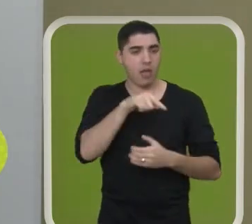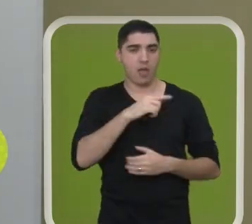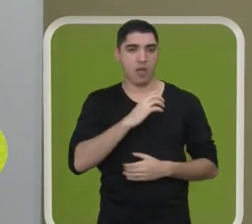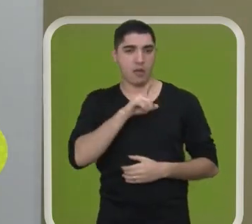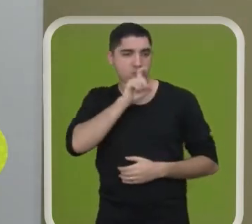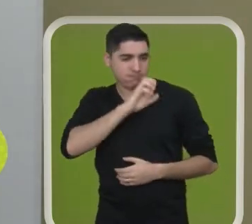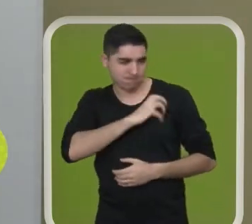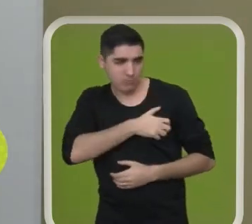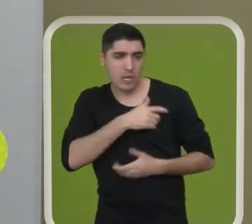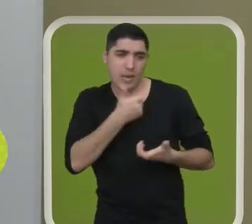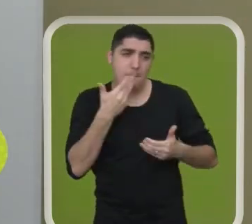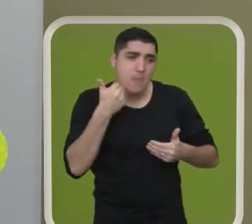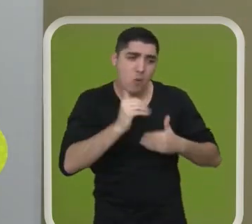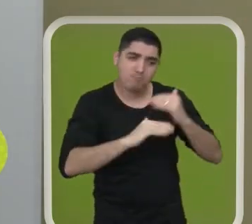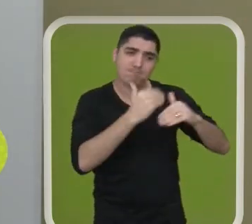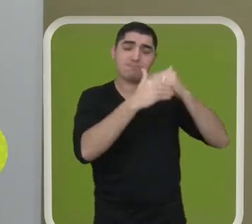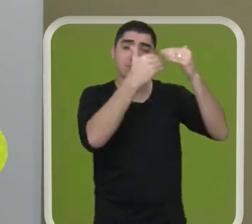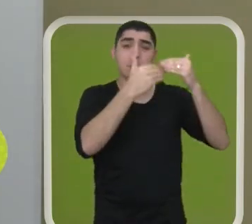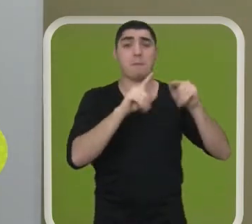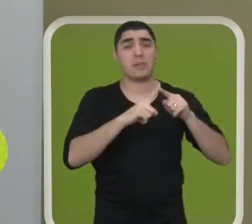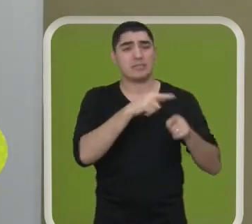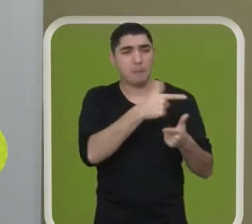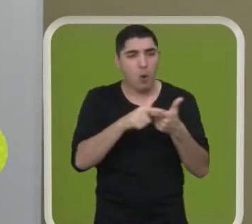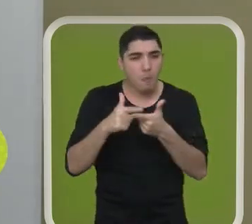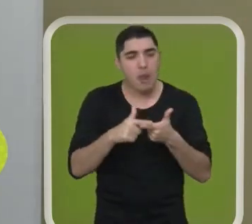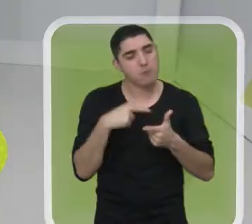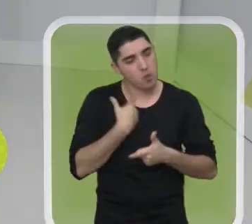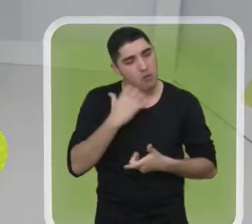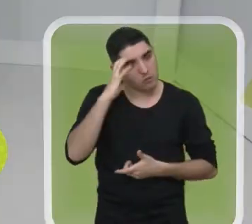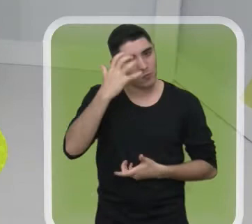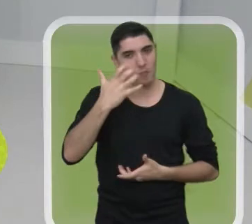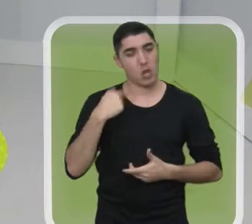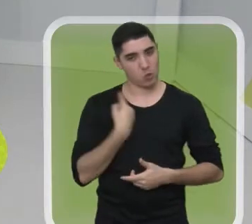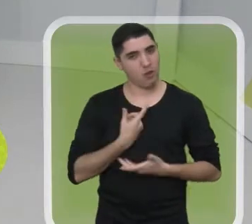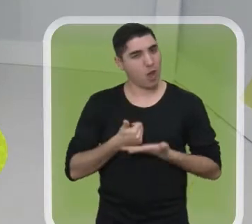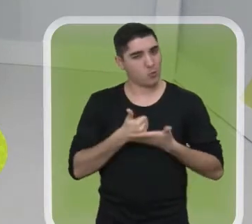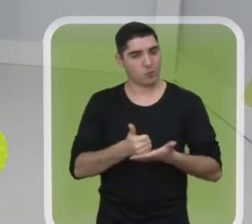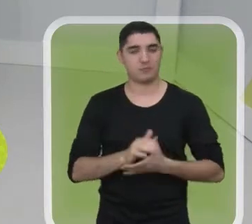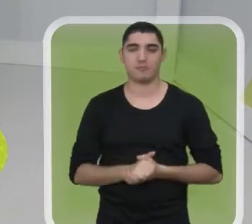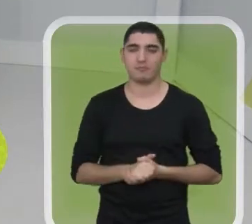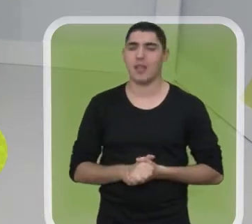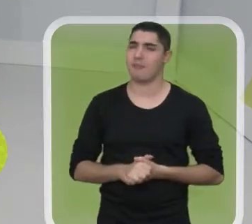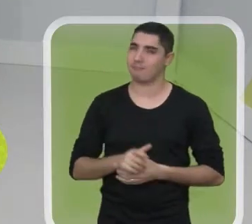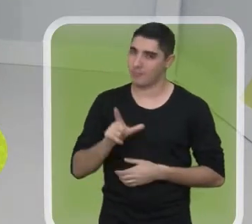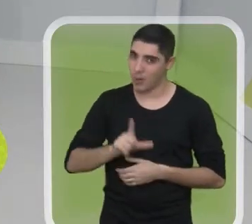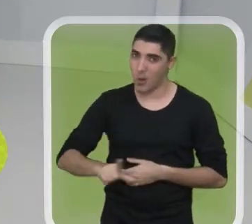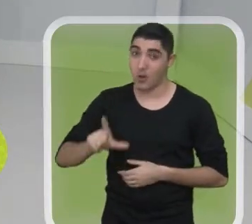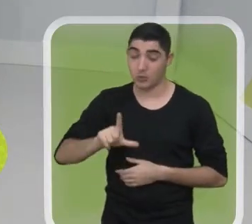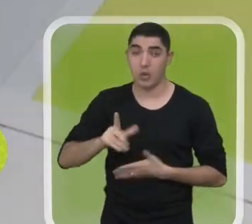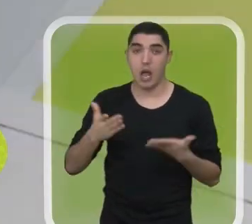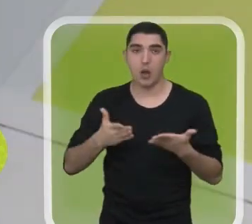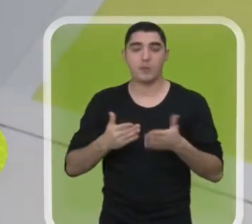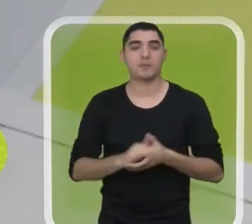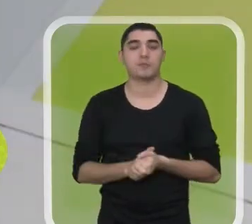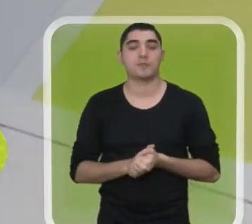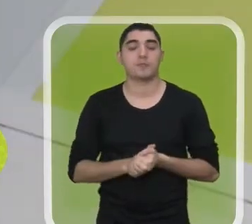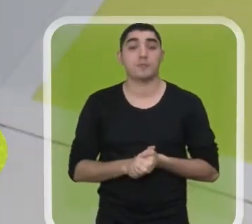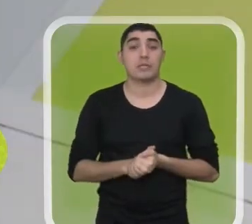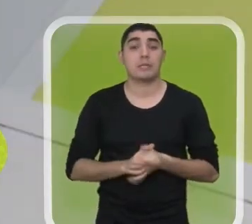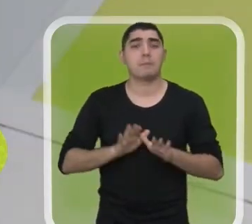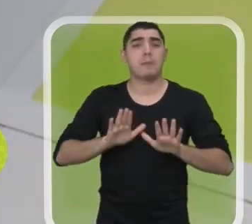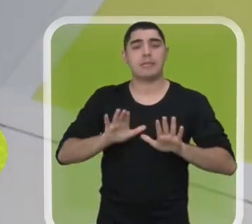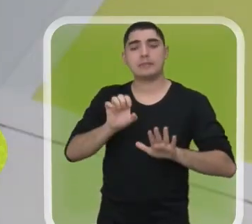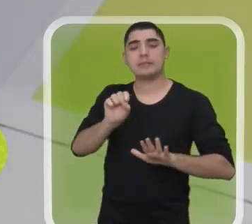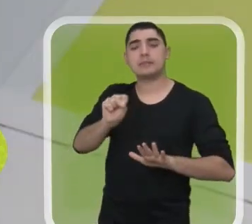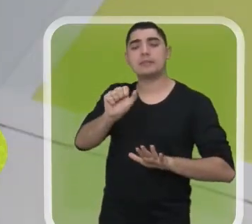seus problemas e estamos aqui para ajudar. Não tenho dúvida. Já vou passar a bola para o Edson Fonseca. Doutor, SAF, todo